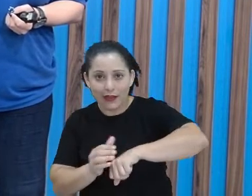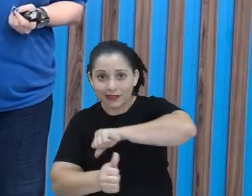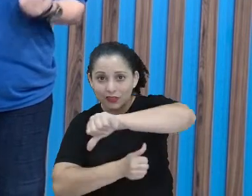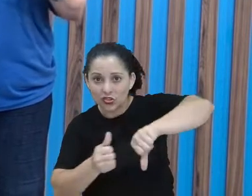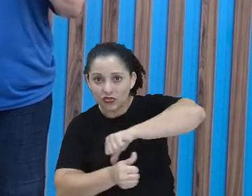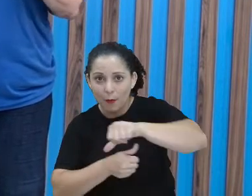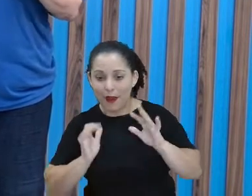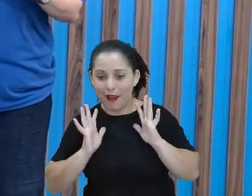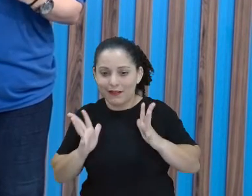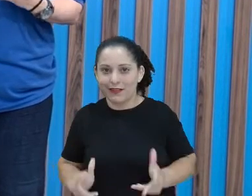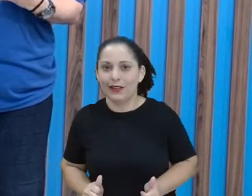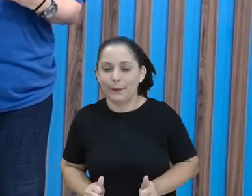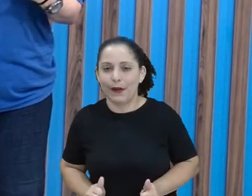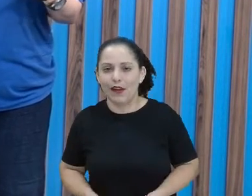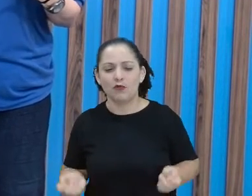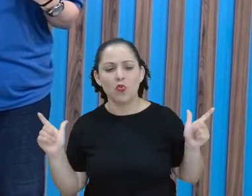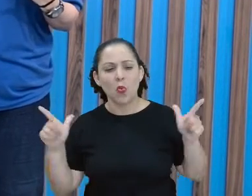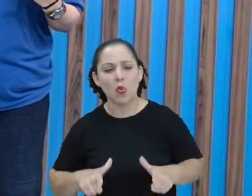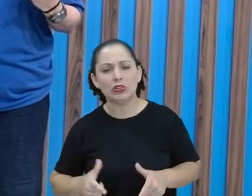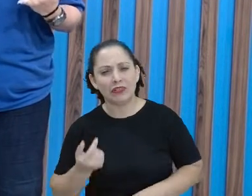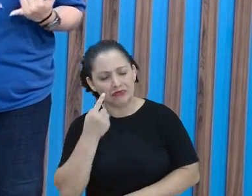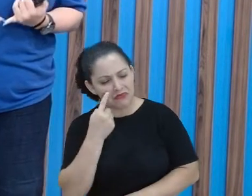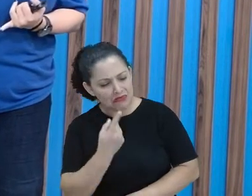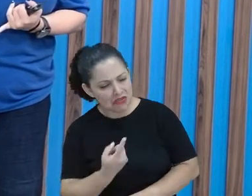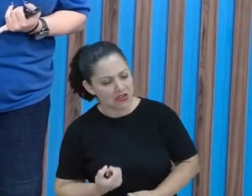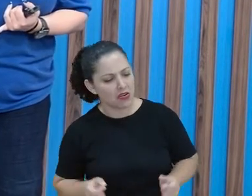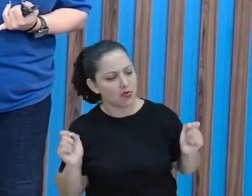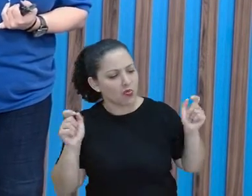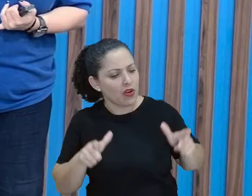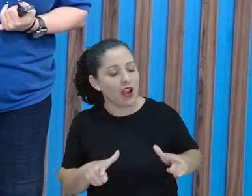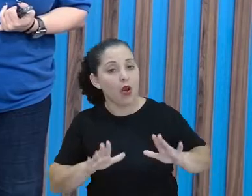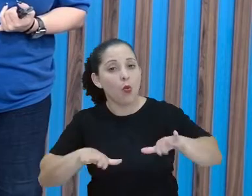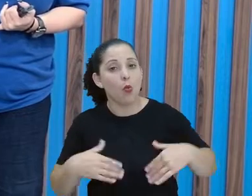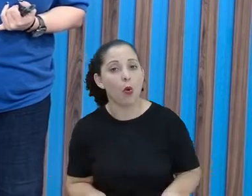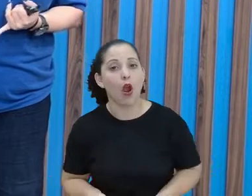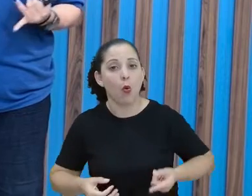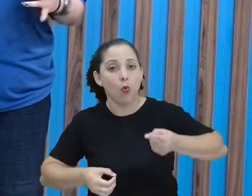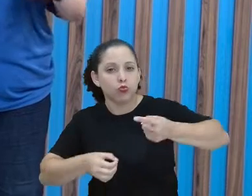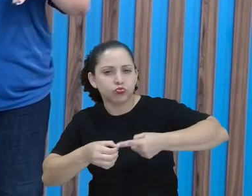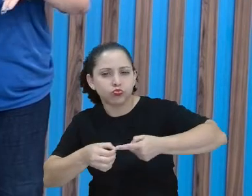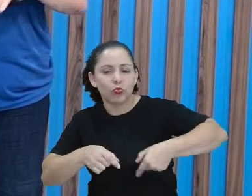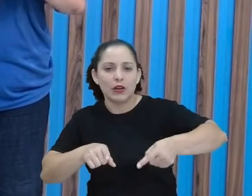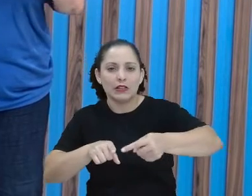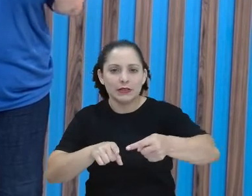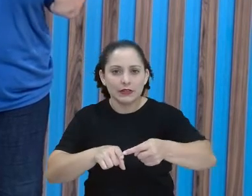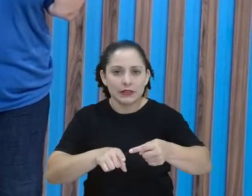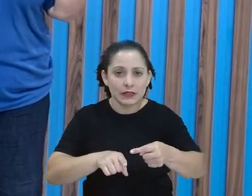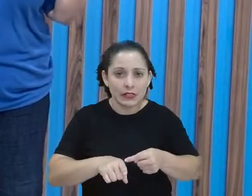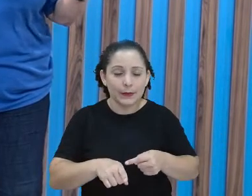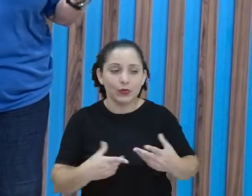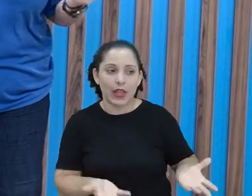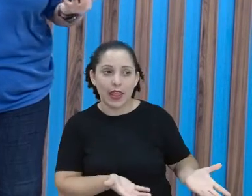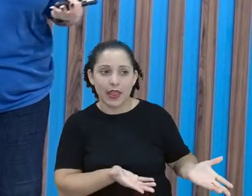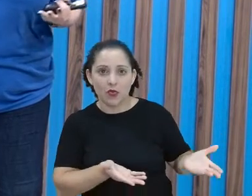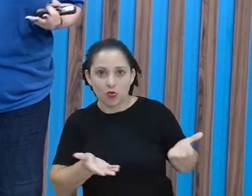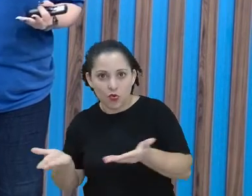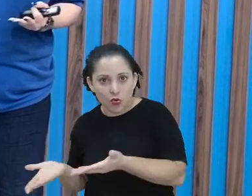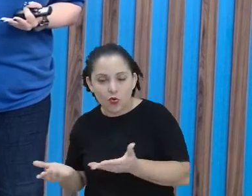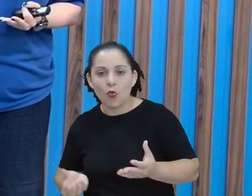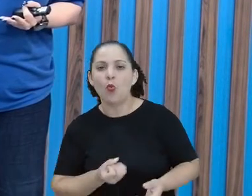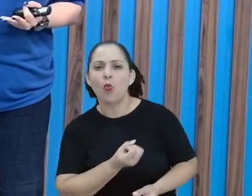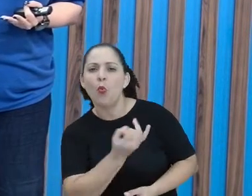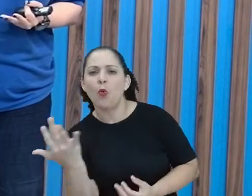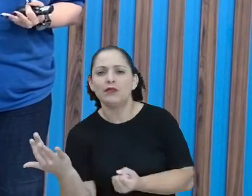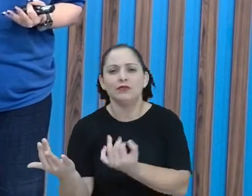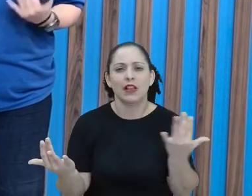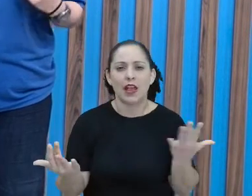Lembra disso? A gente tem que ver qual será o município que vai receber a água, como é que é o crescimento populacional